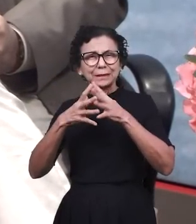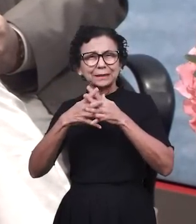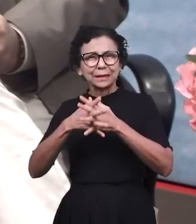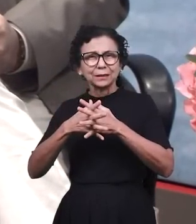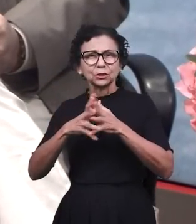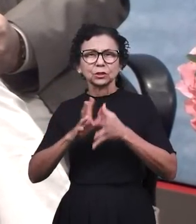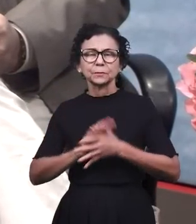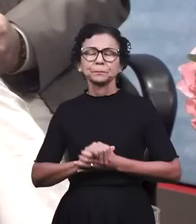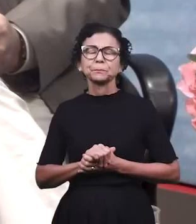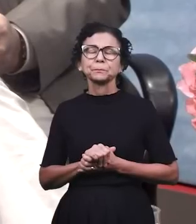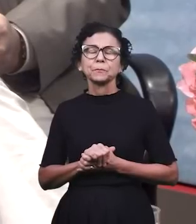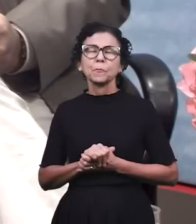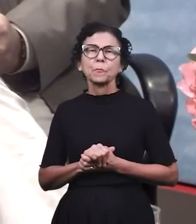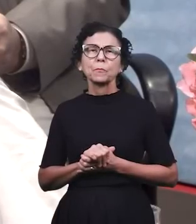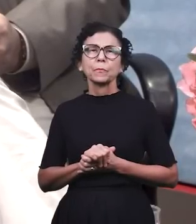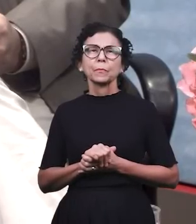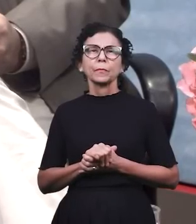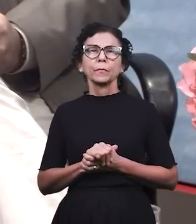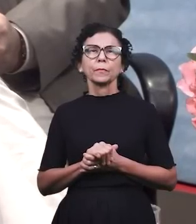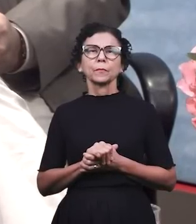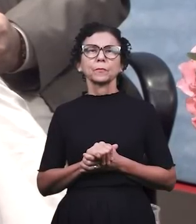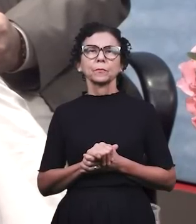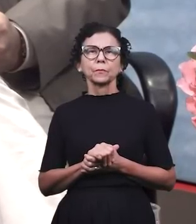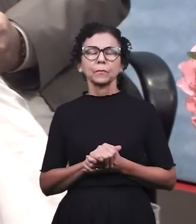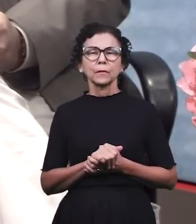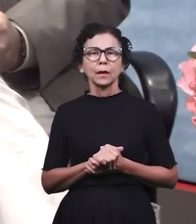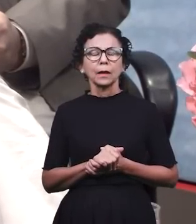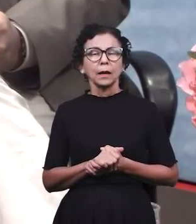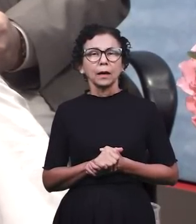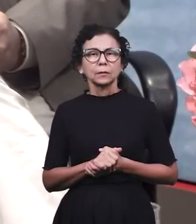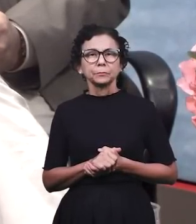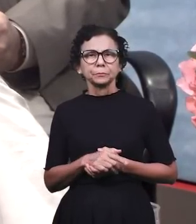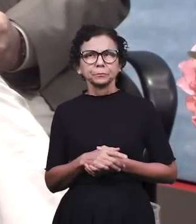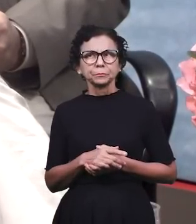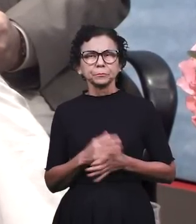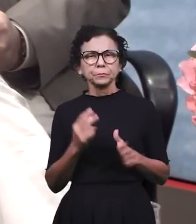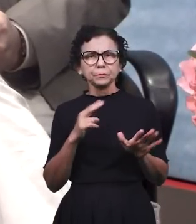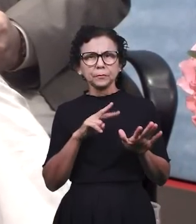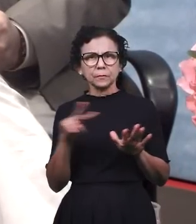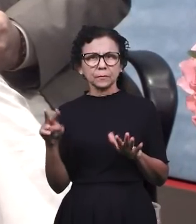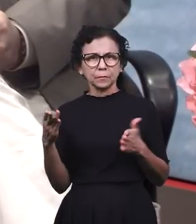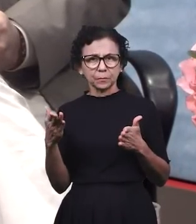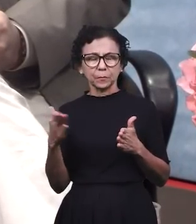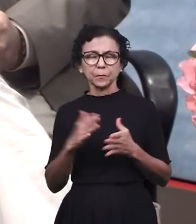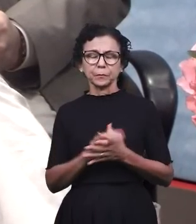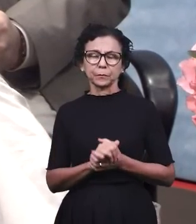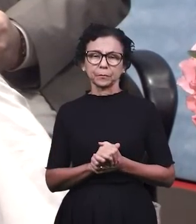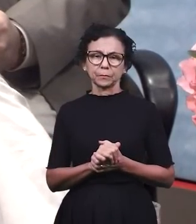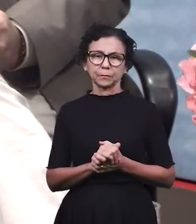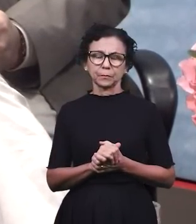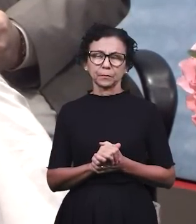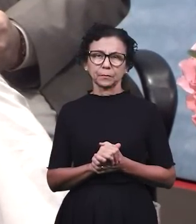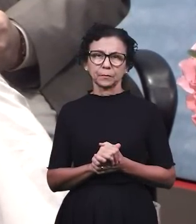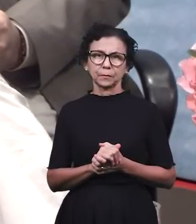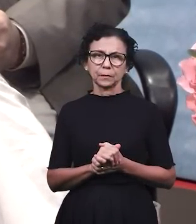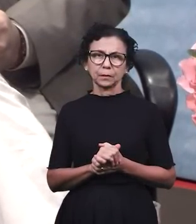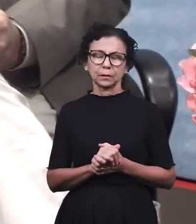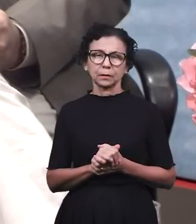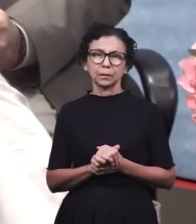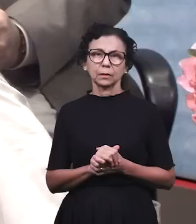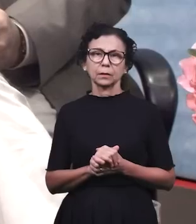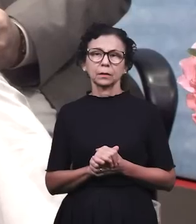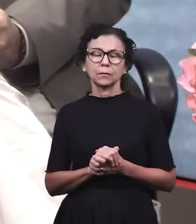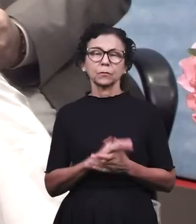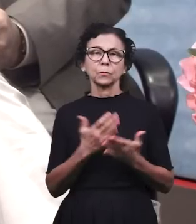aqueles que vão assistir Momento da Doutrina, eu falei essa semana sobre meios de graça, recursos da graça e